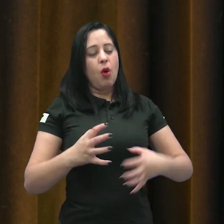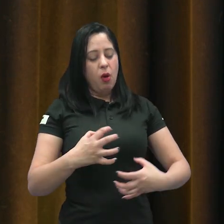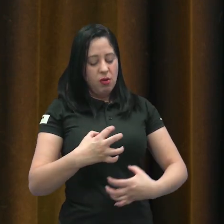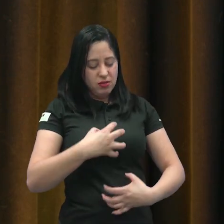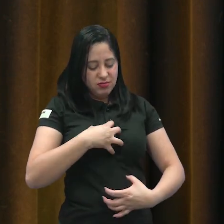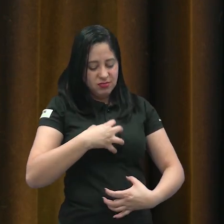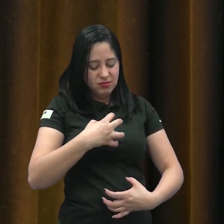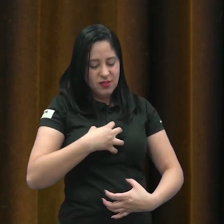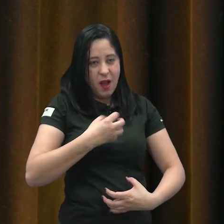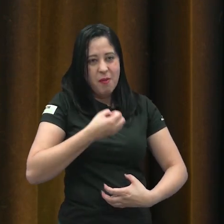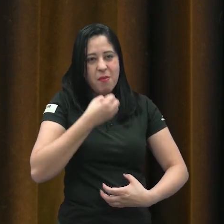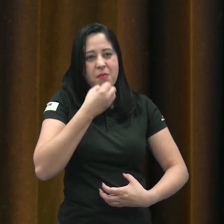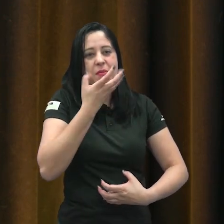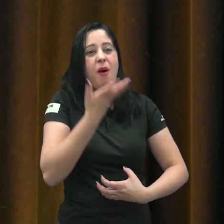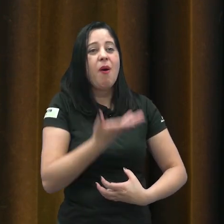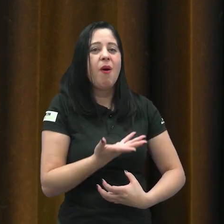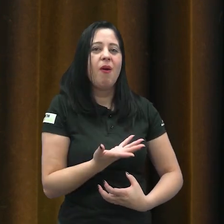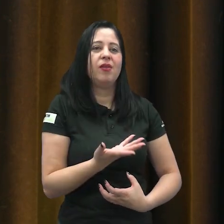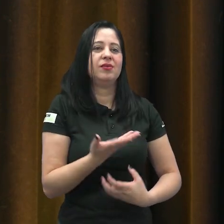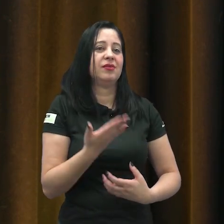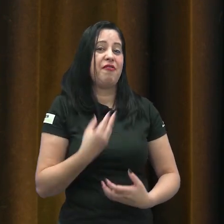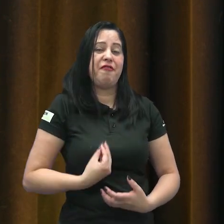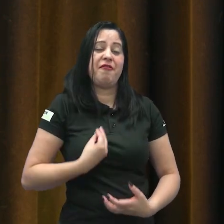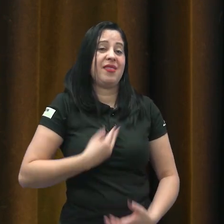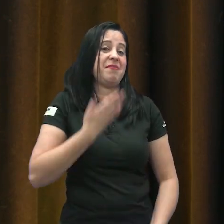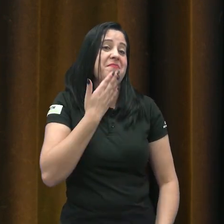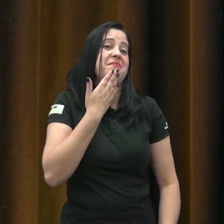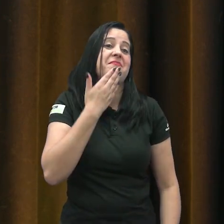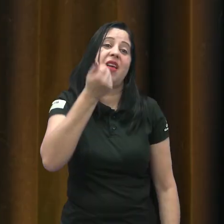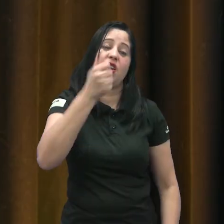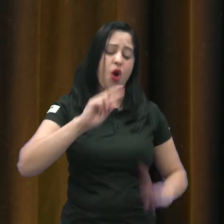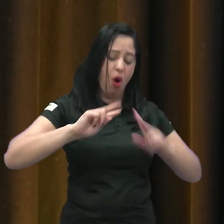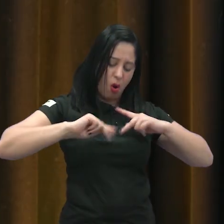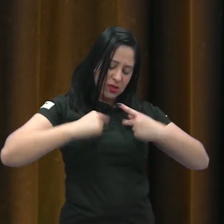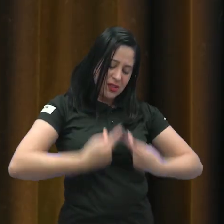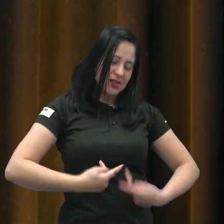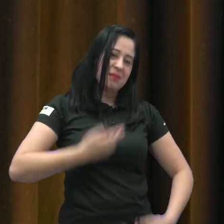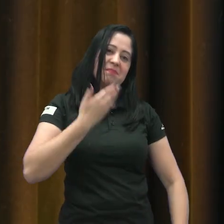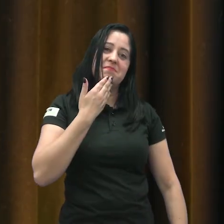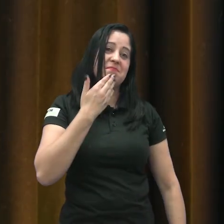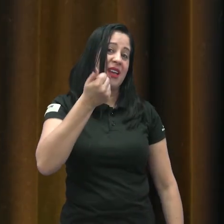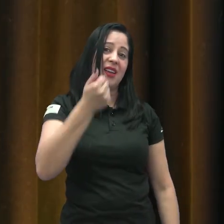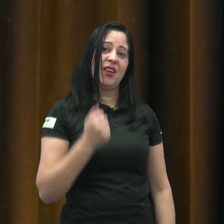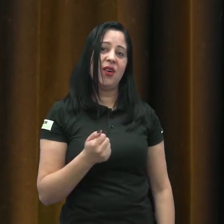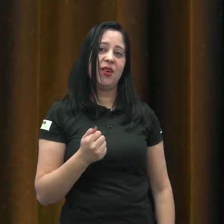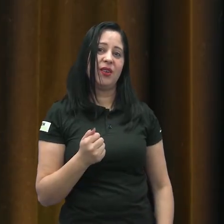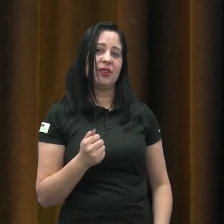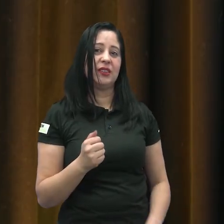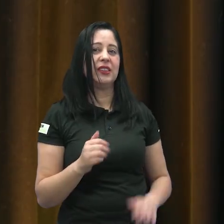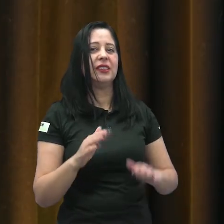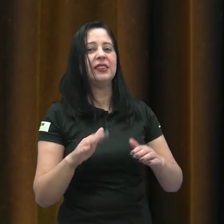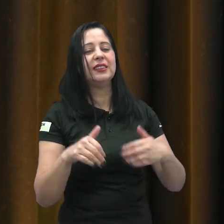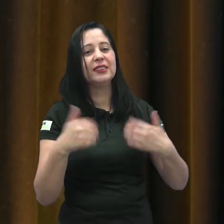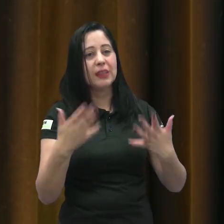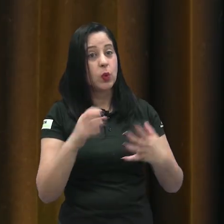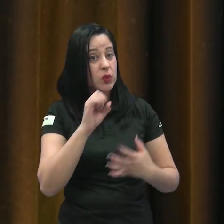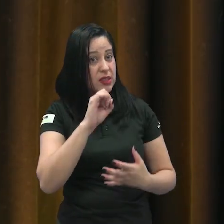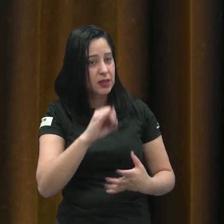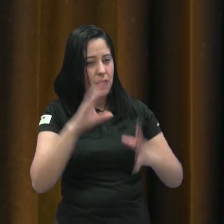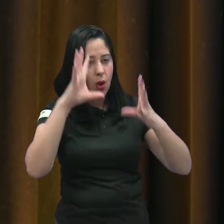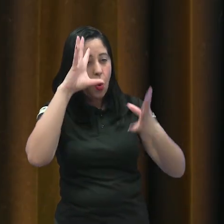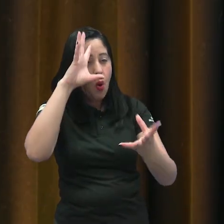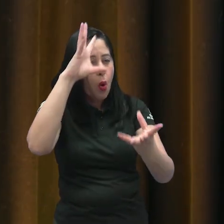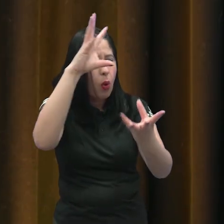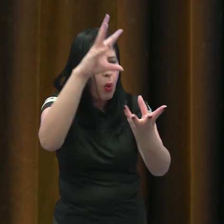você, faz de você uma pessoa muito melhor, faz de você um ser humano muito melhor. Então, você ter a capacidade de compreender o que